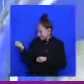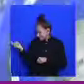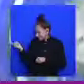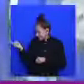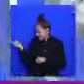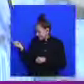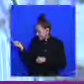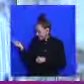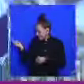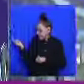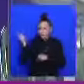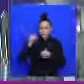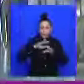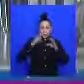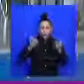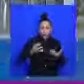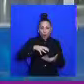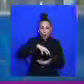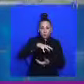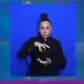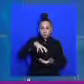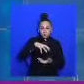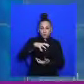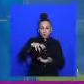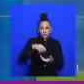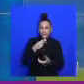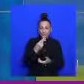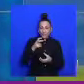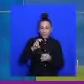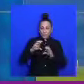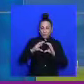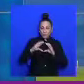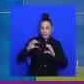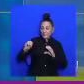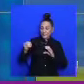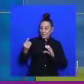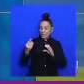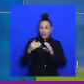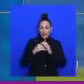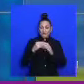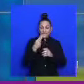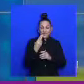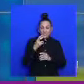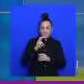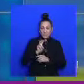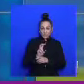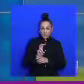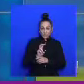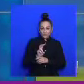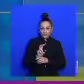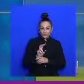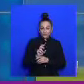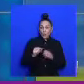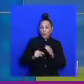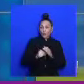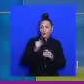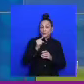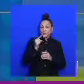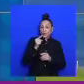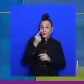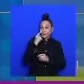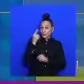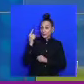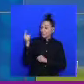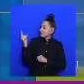Valendo! Globo carregado, embaralhando 25 bolas numeradas de 01 a 25. O primeiro número